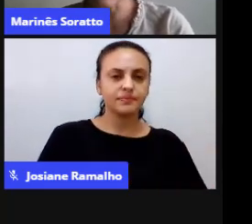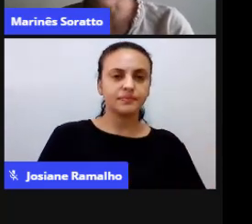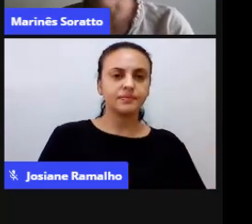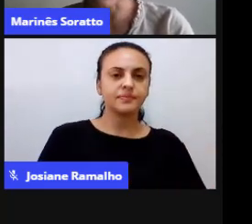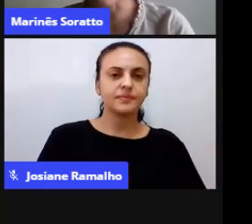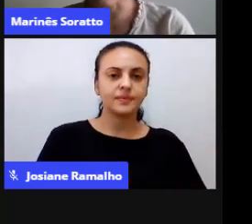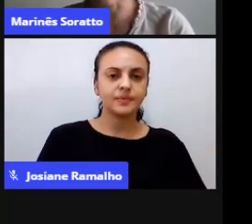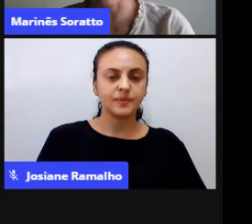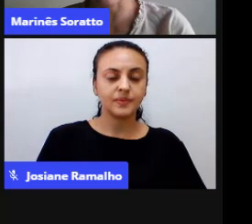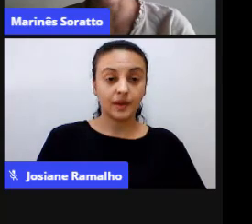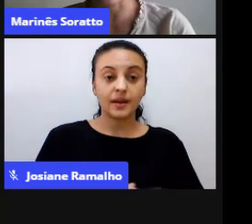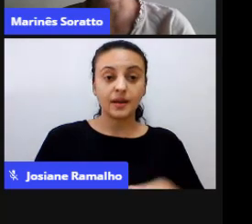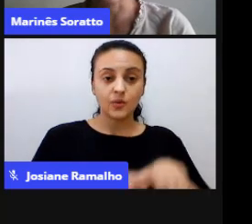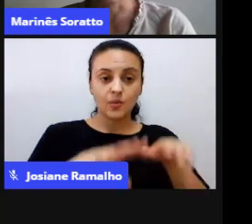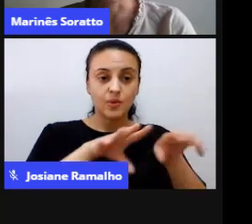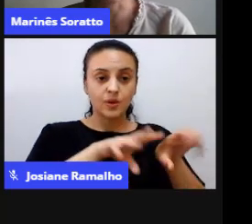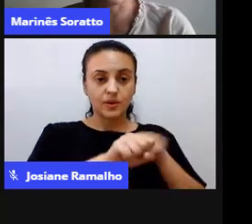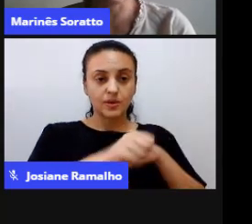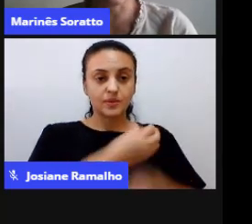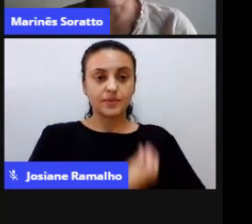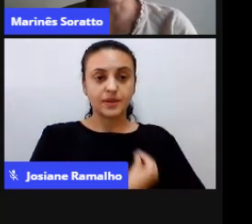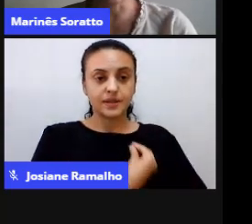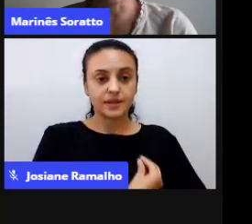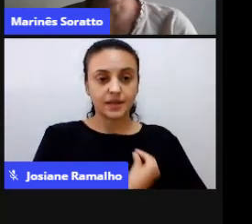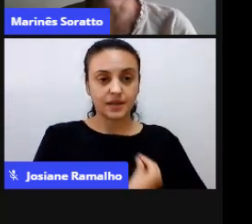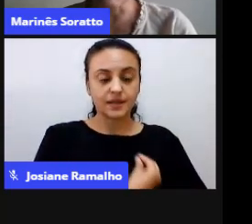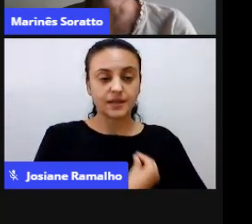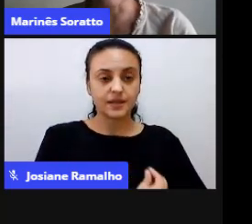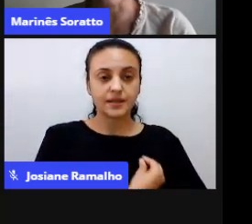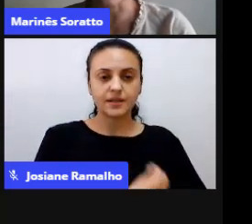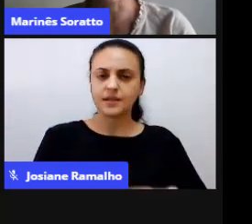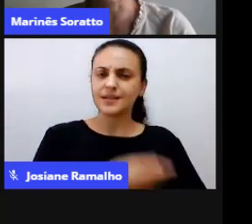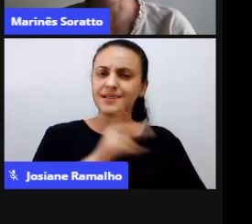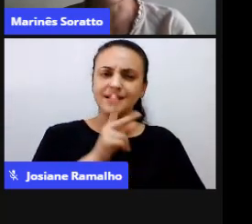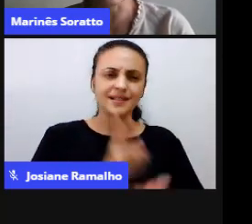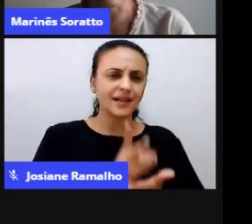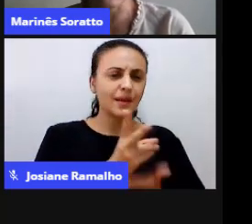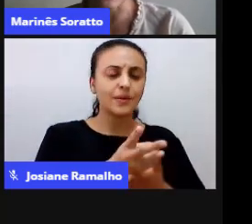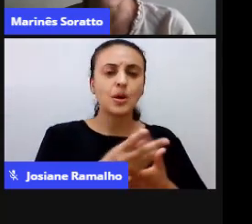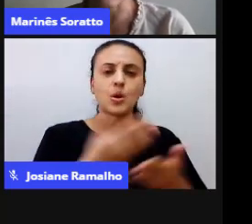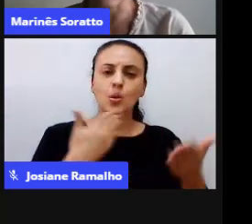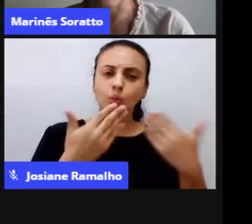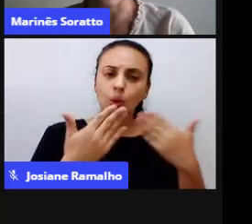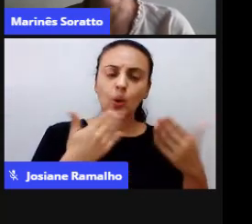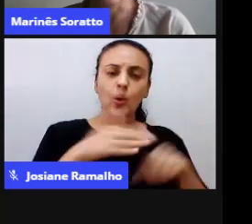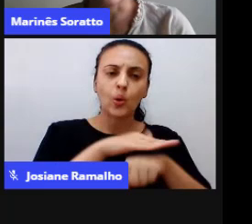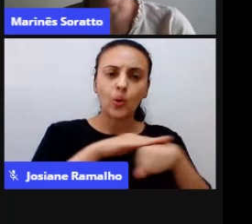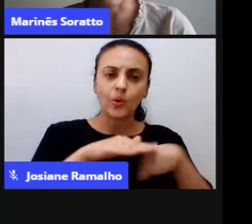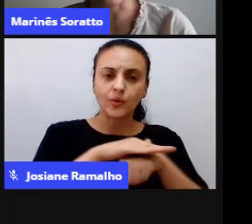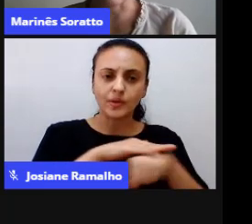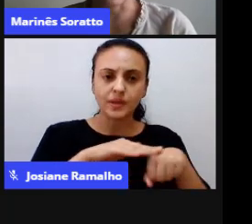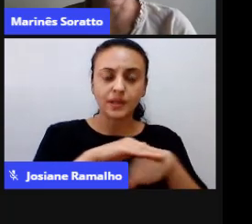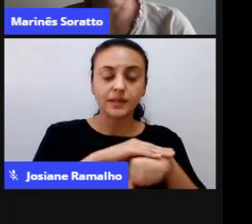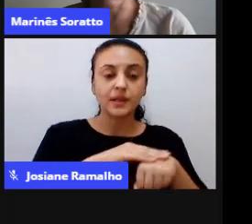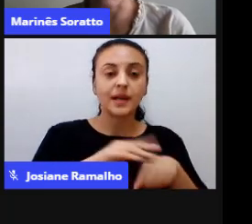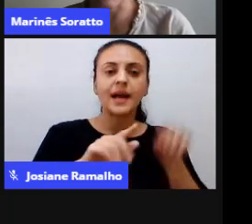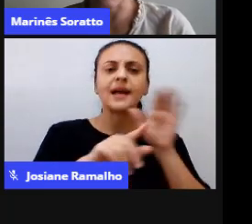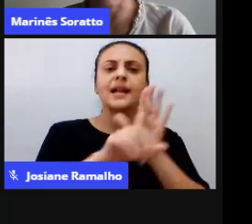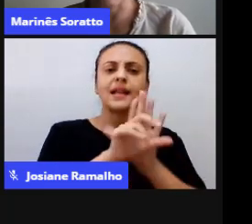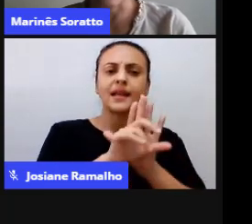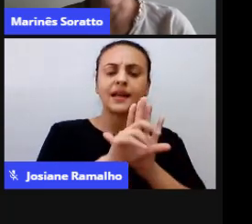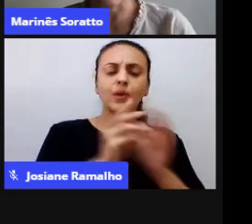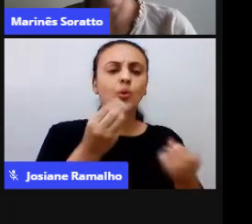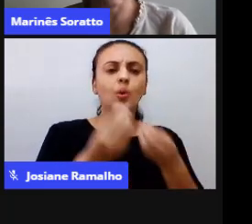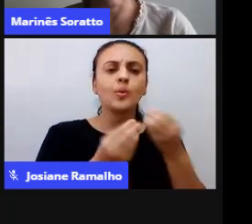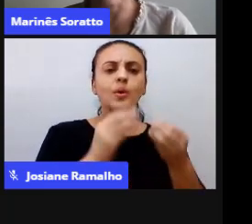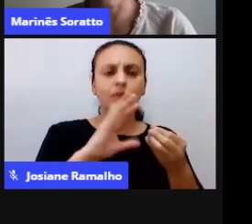em nossas formações presenciais, nós temos falado muito, né, sobre a aplicabilidade da lei na prática